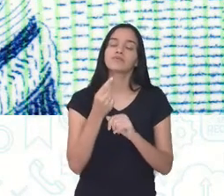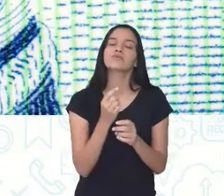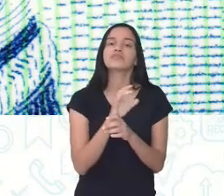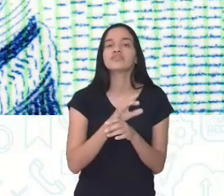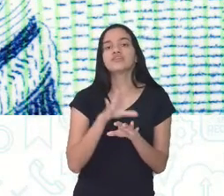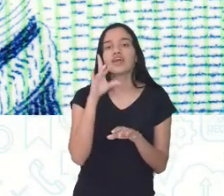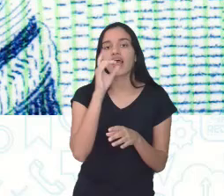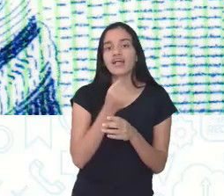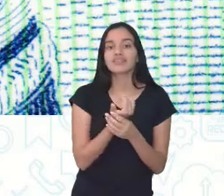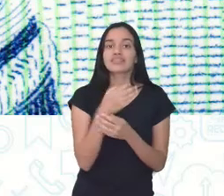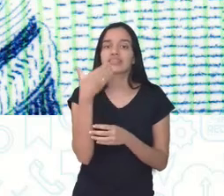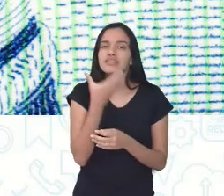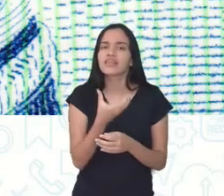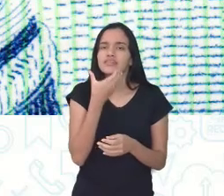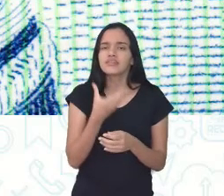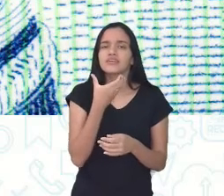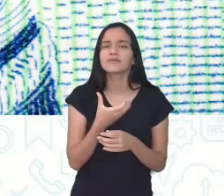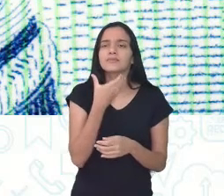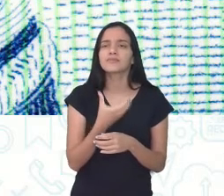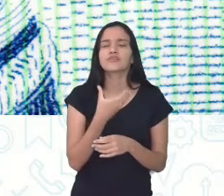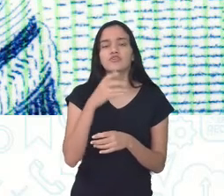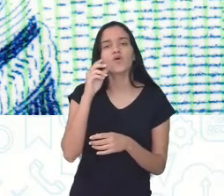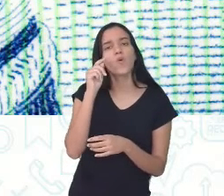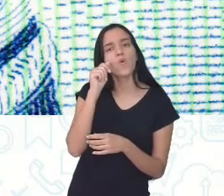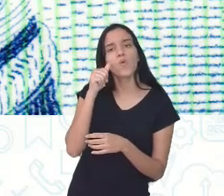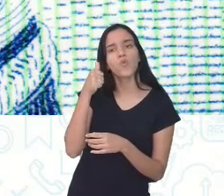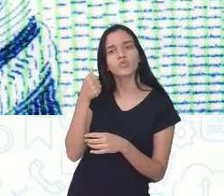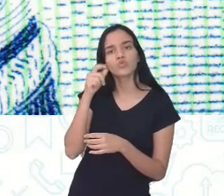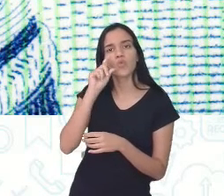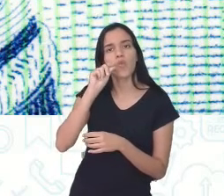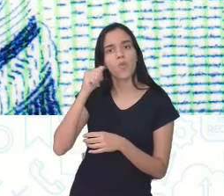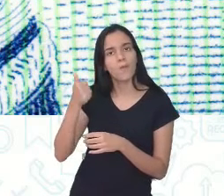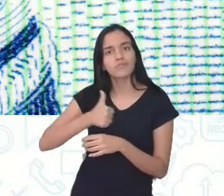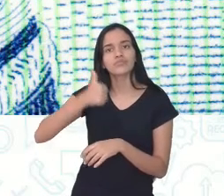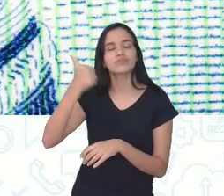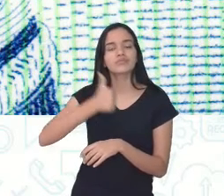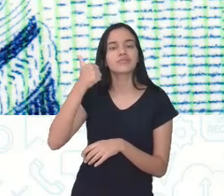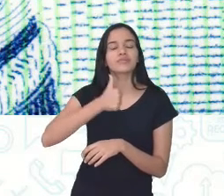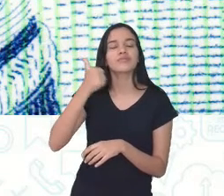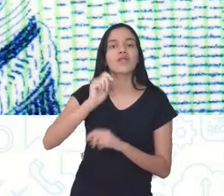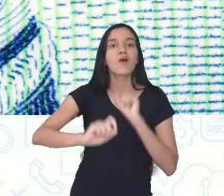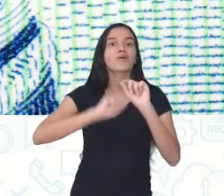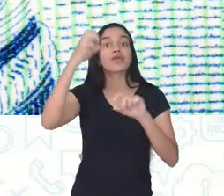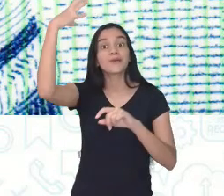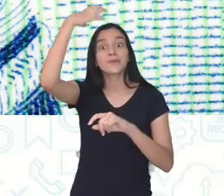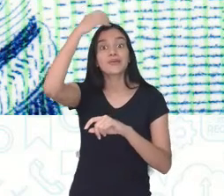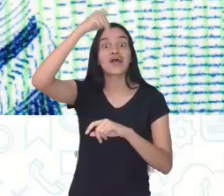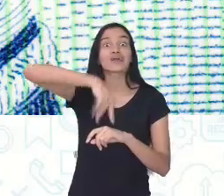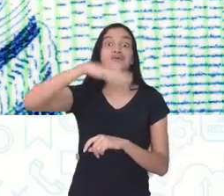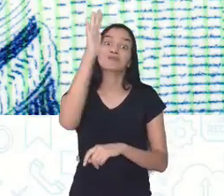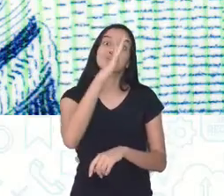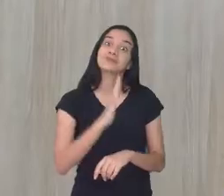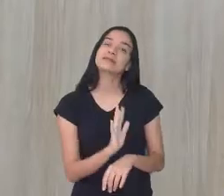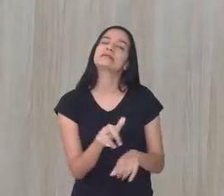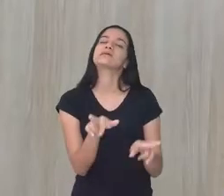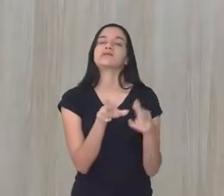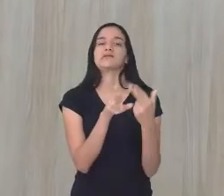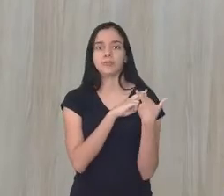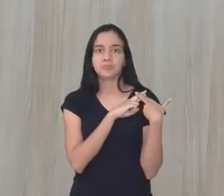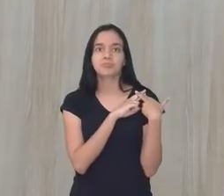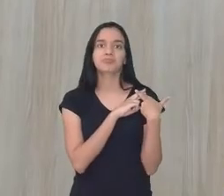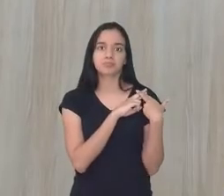1822, Dom Pedro foi declarado imperador do Brasil. Olha Responsa, hein?